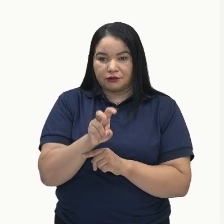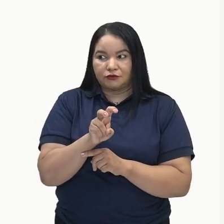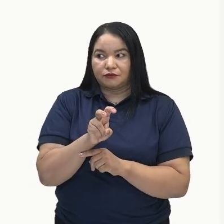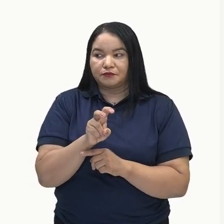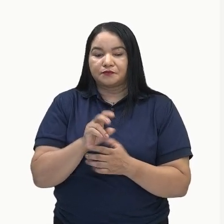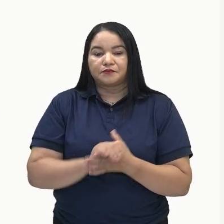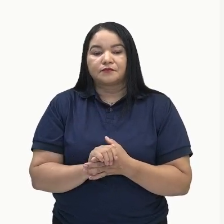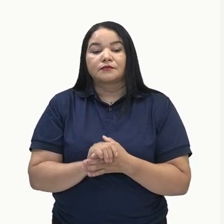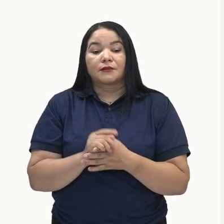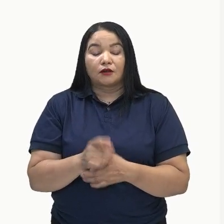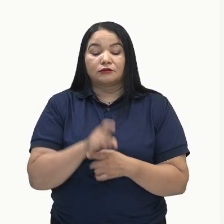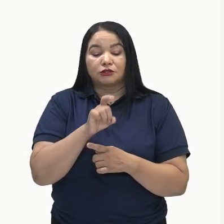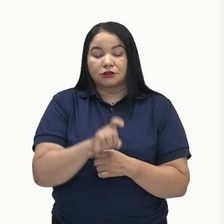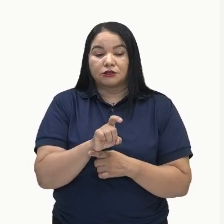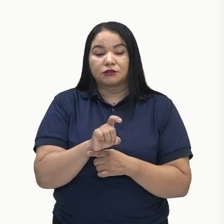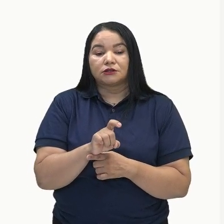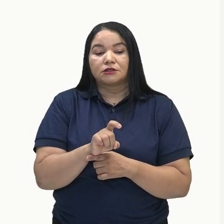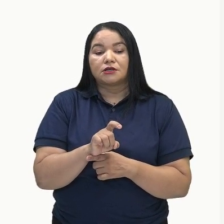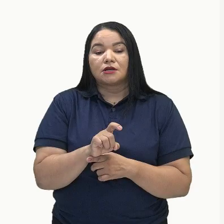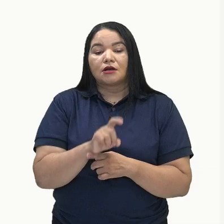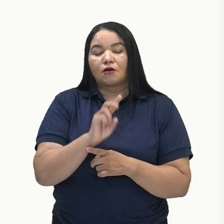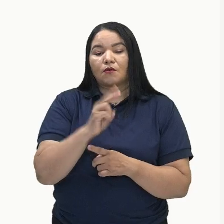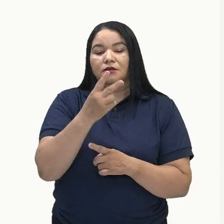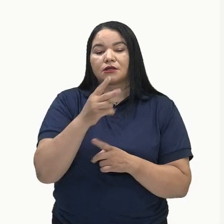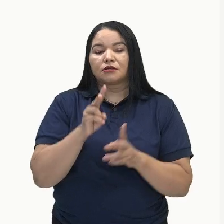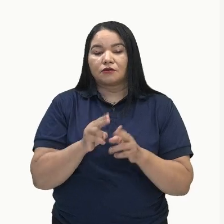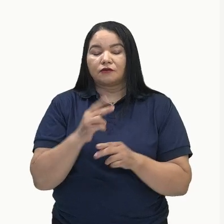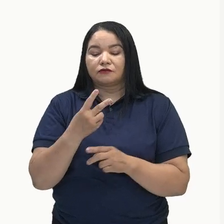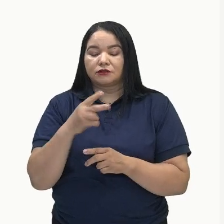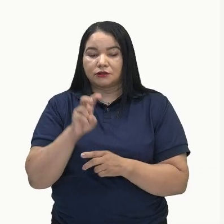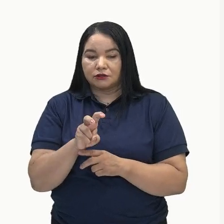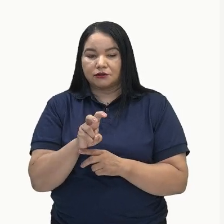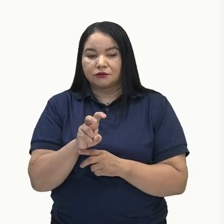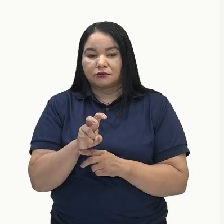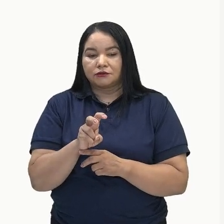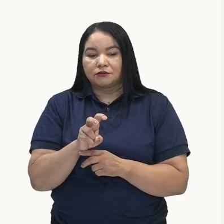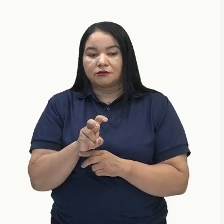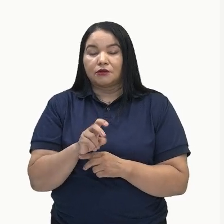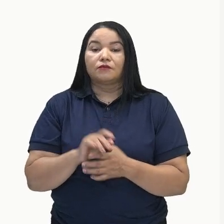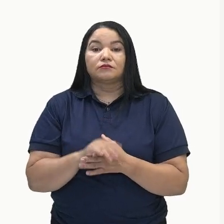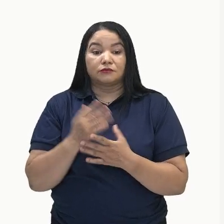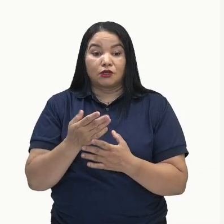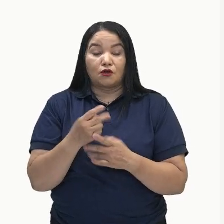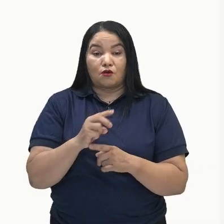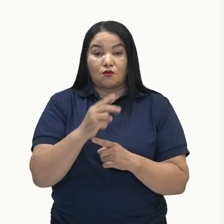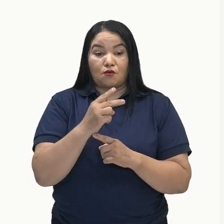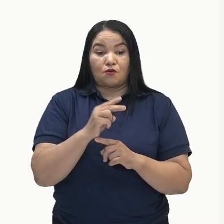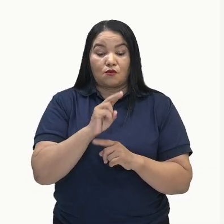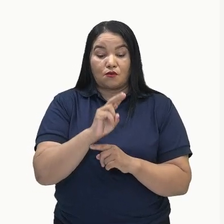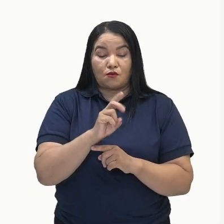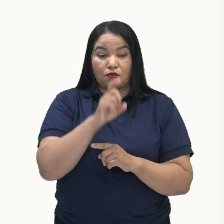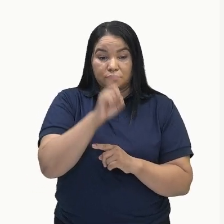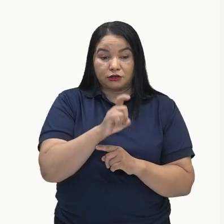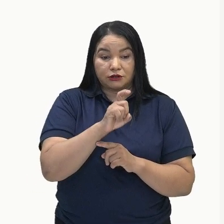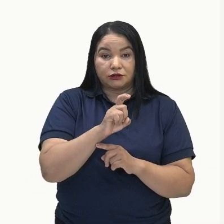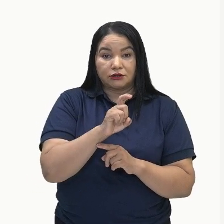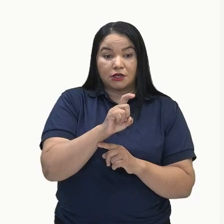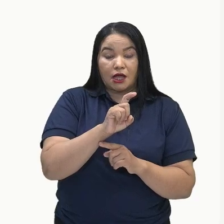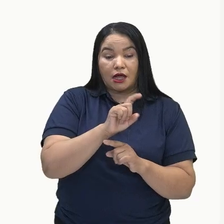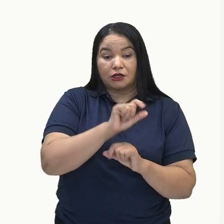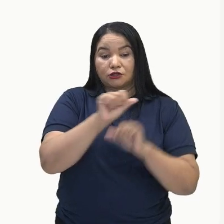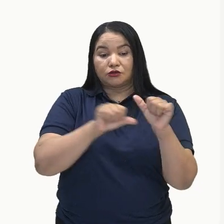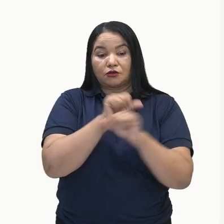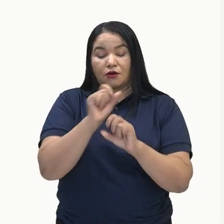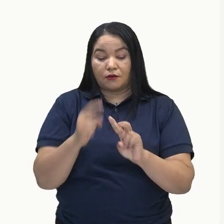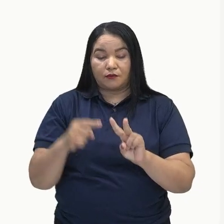tem que x ao quadrado igual a 25. O x, o 2 que está no expoente, transforma no outro lado da igualdade em uma raiz, né?